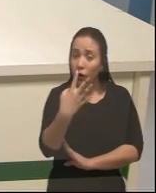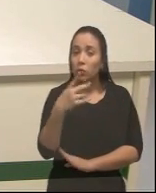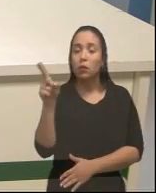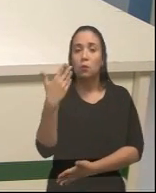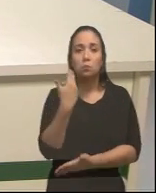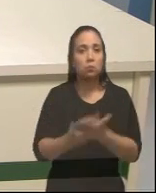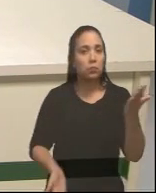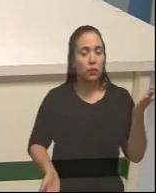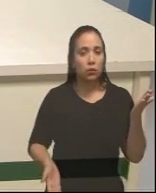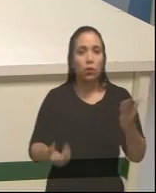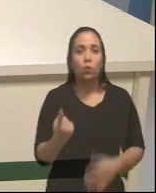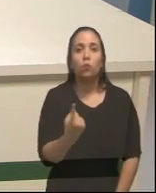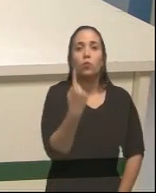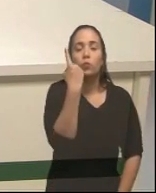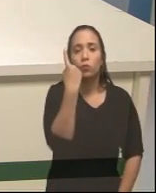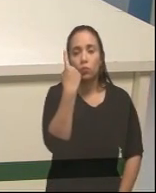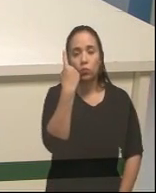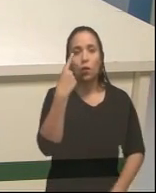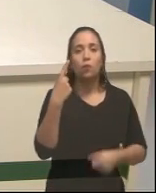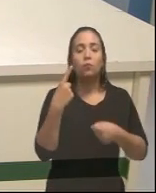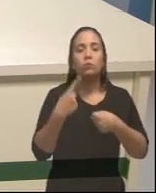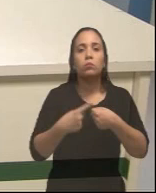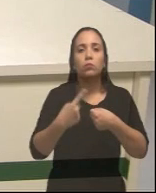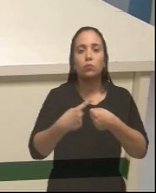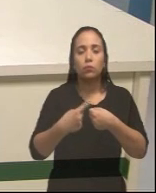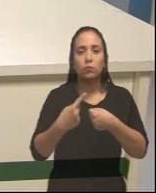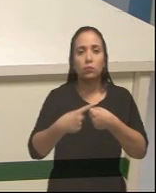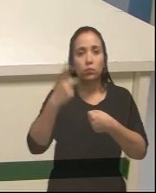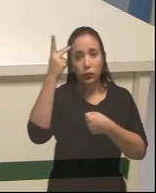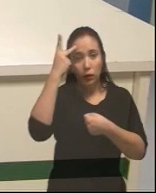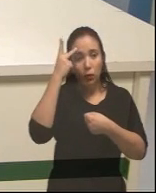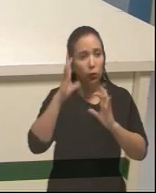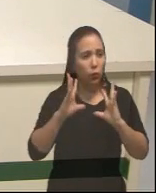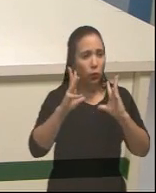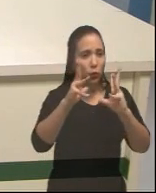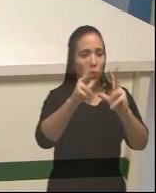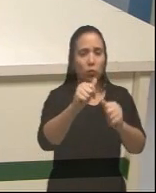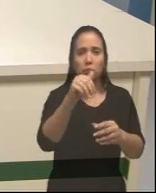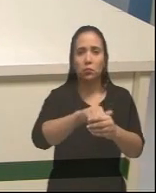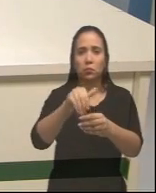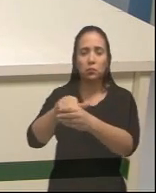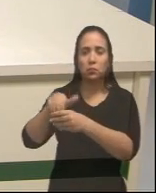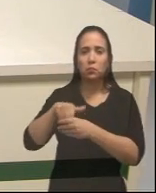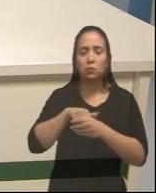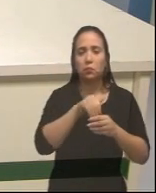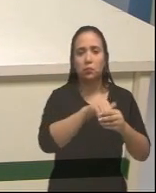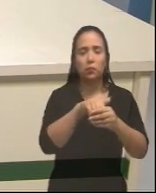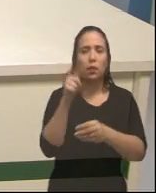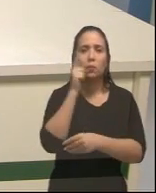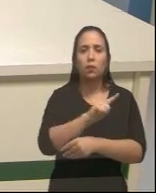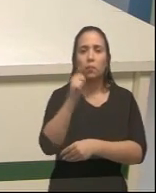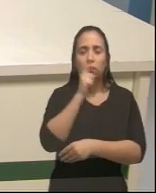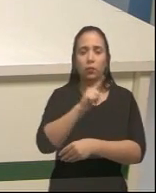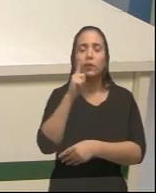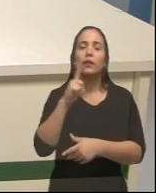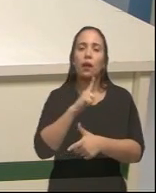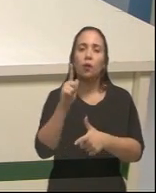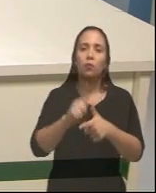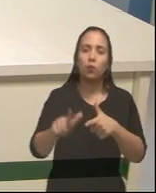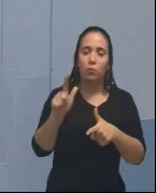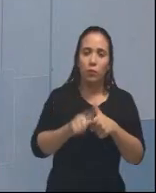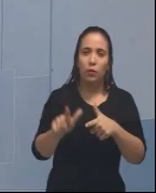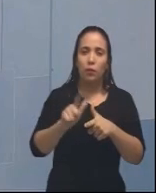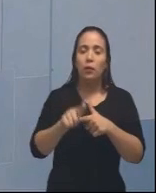numa única cidade de São Paulo. O restante todo ele ganhou e ganhou no primeiro turno, mesmo com aquela crise